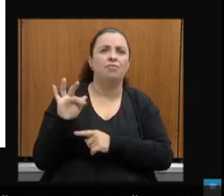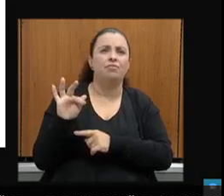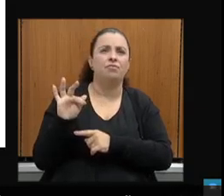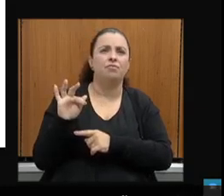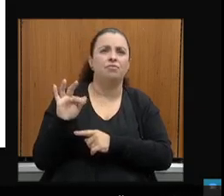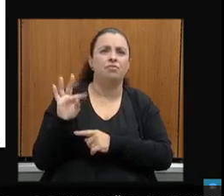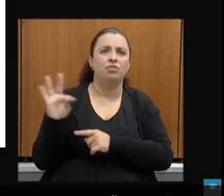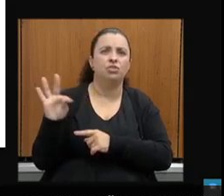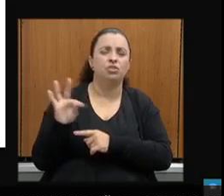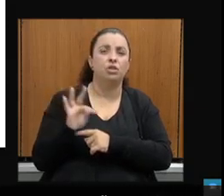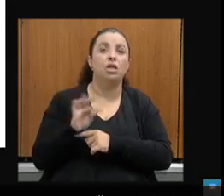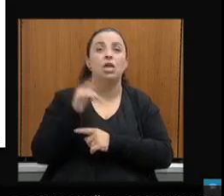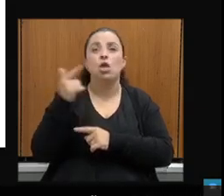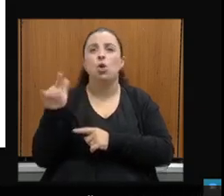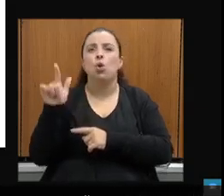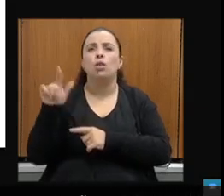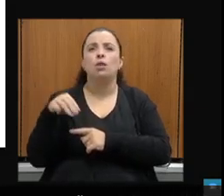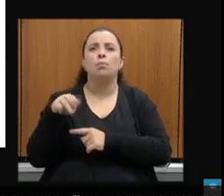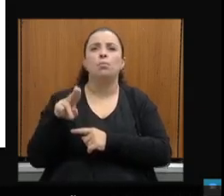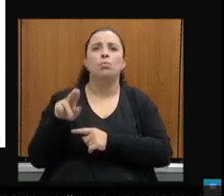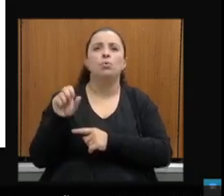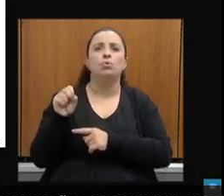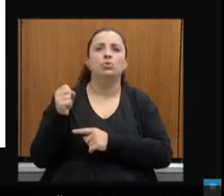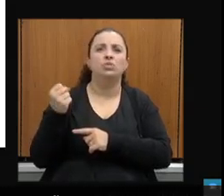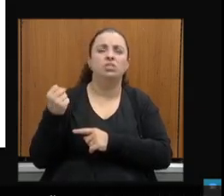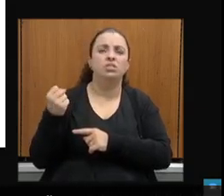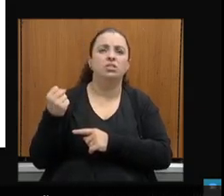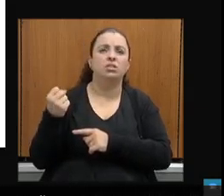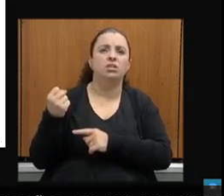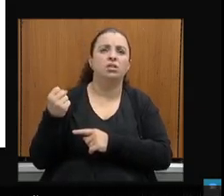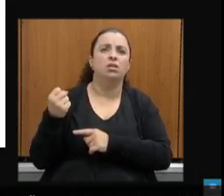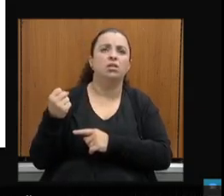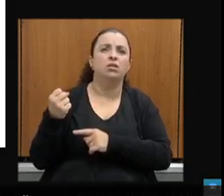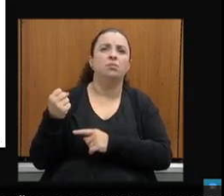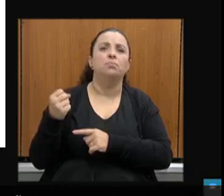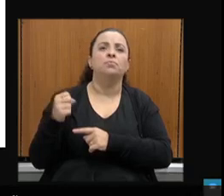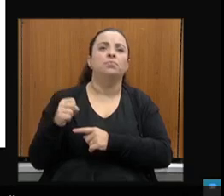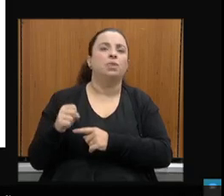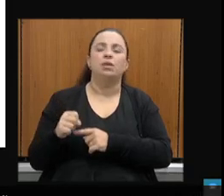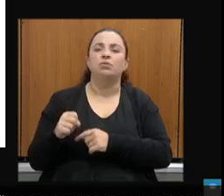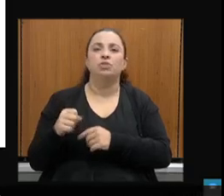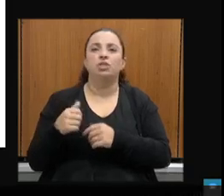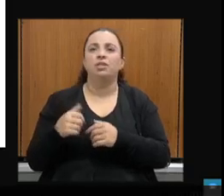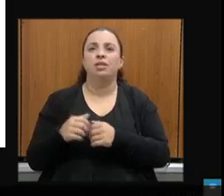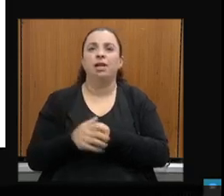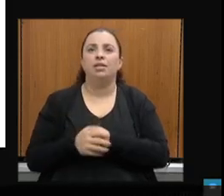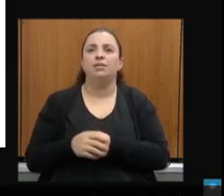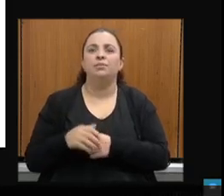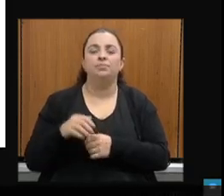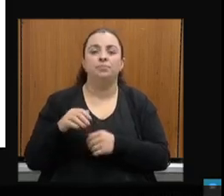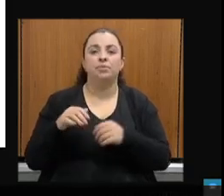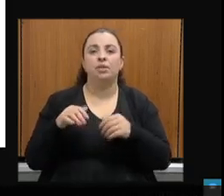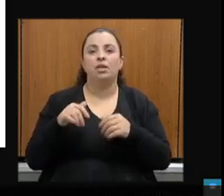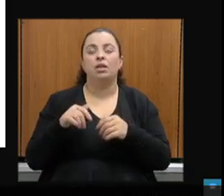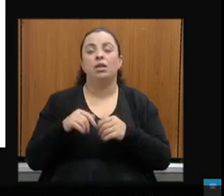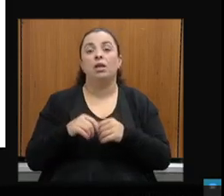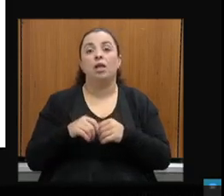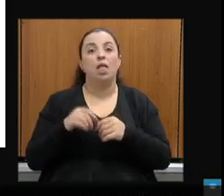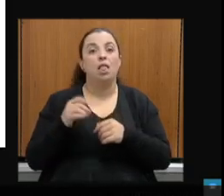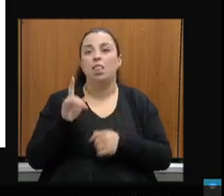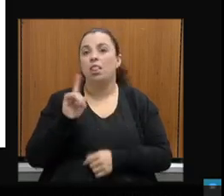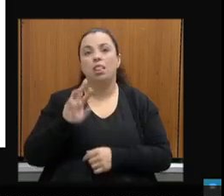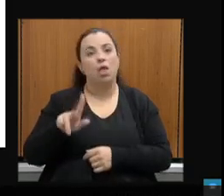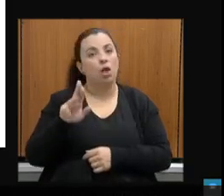é pelo amor dizer três níveis pela Instagram buscar é não é fácil posso dizer que você